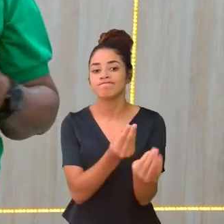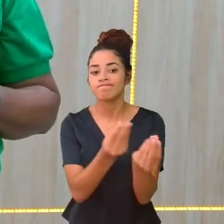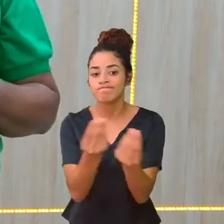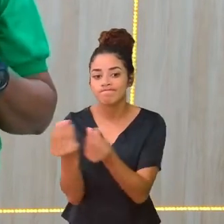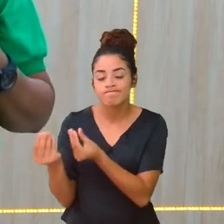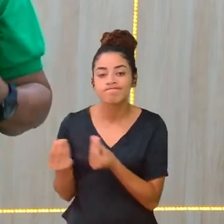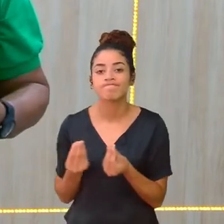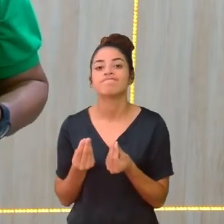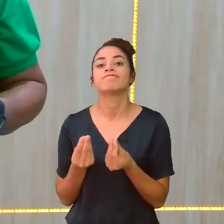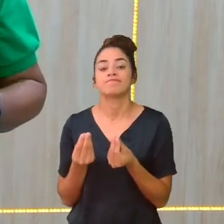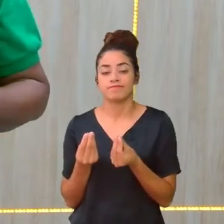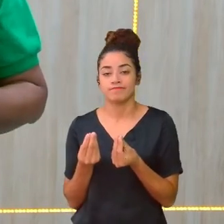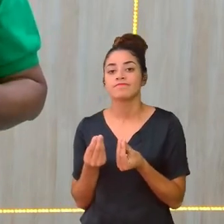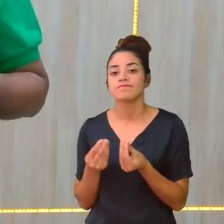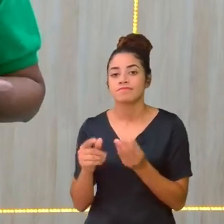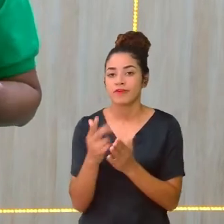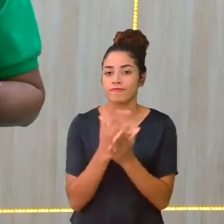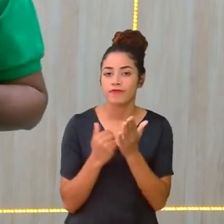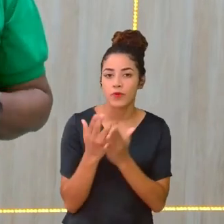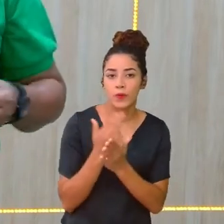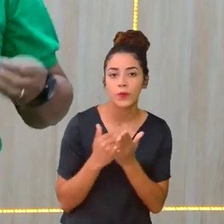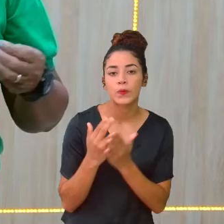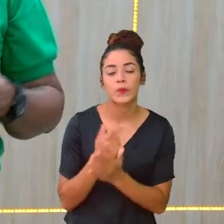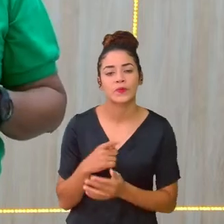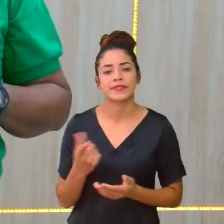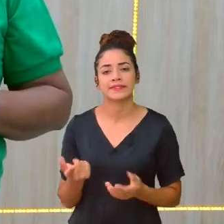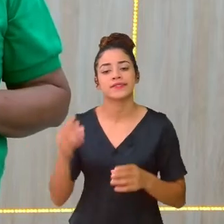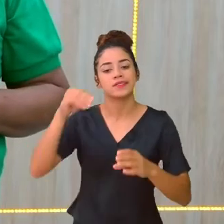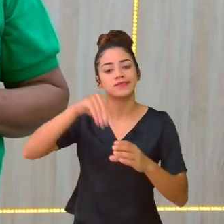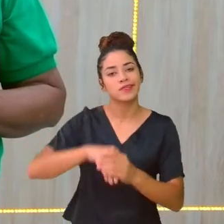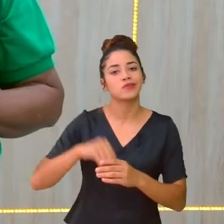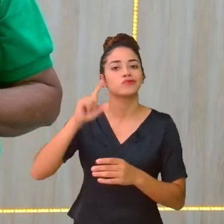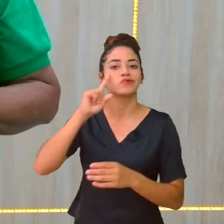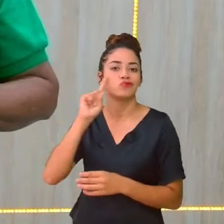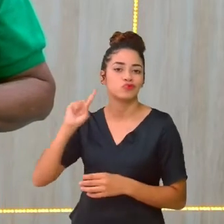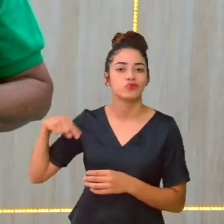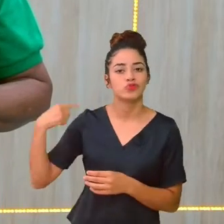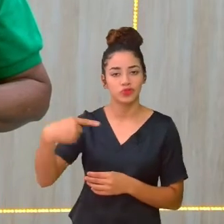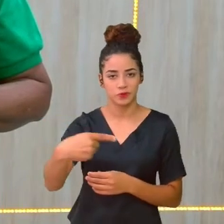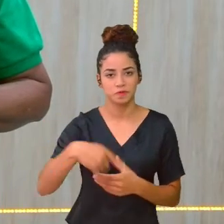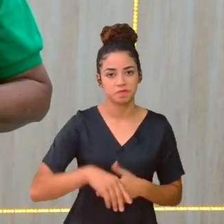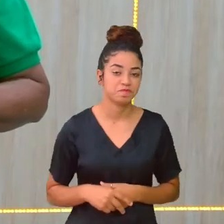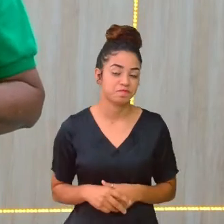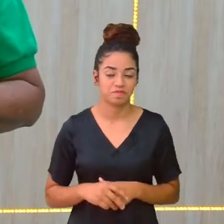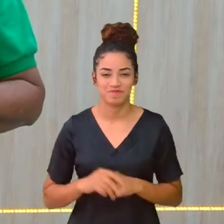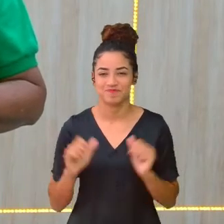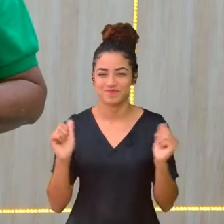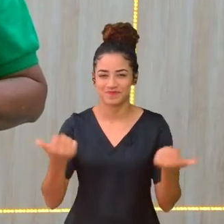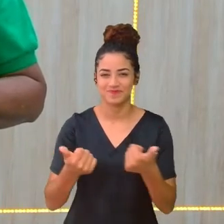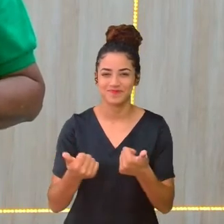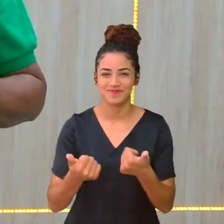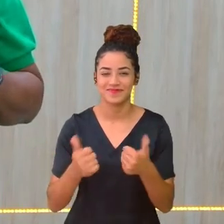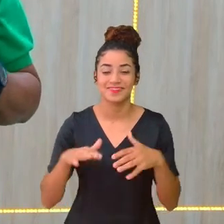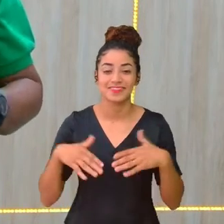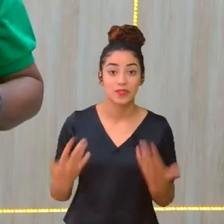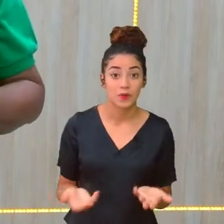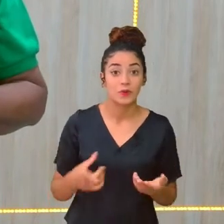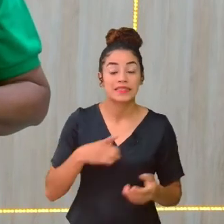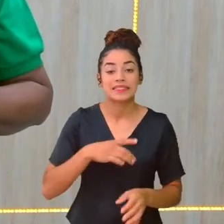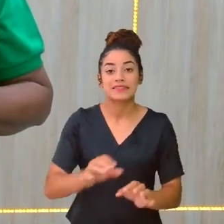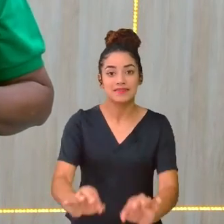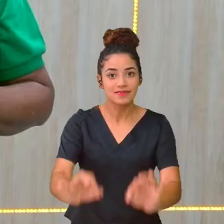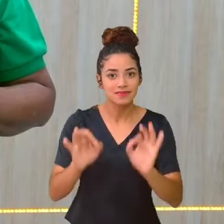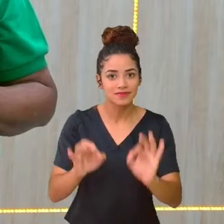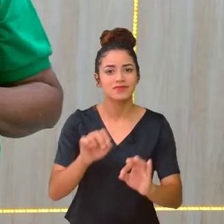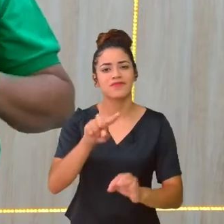figuras geométricas planas, elas fazem parte do nosso dia a dia, tá certo? Então, com certeza